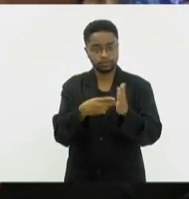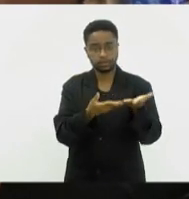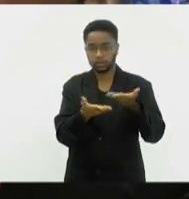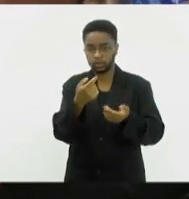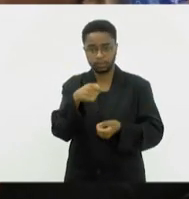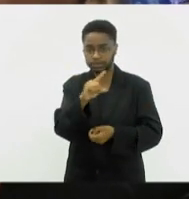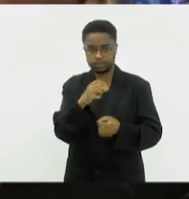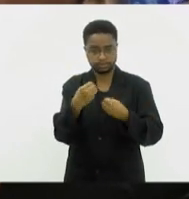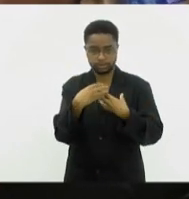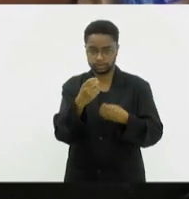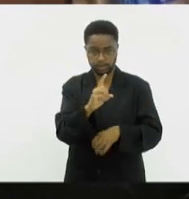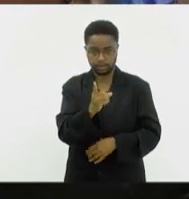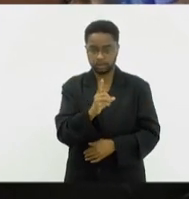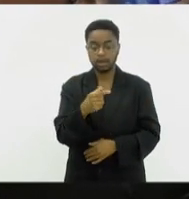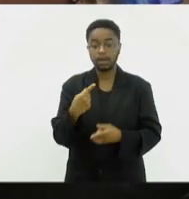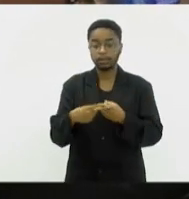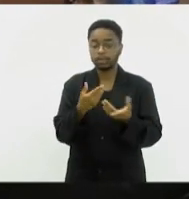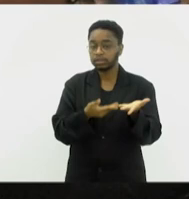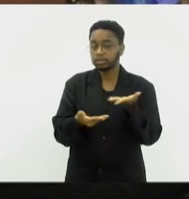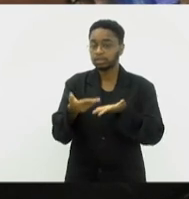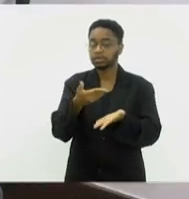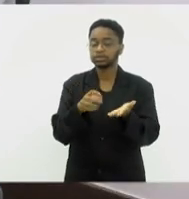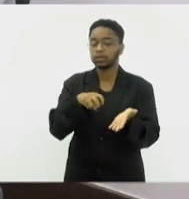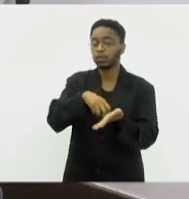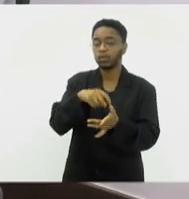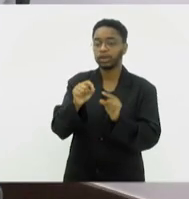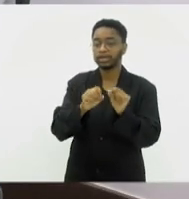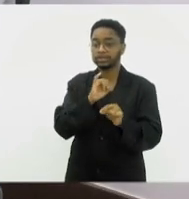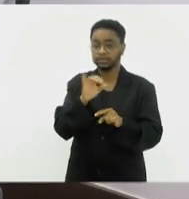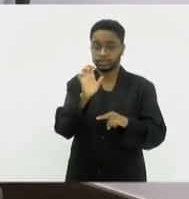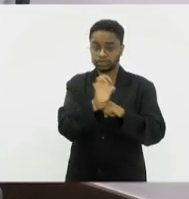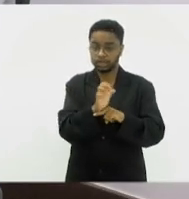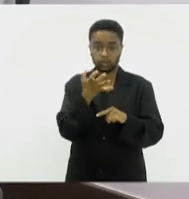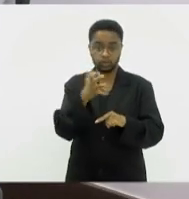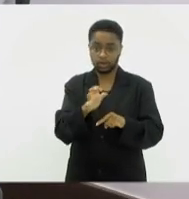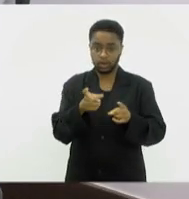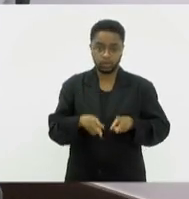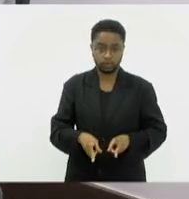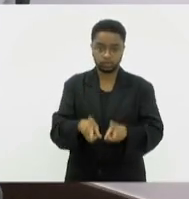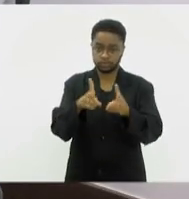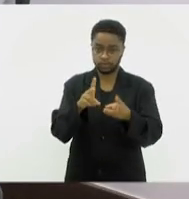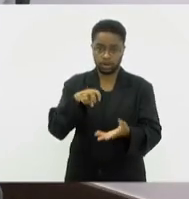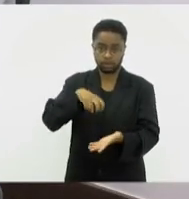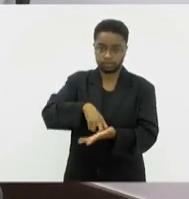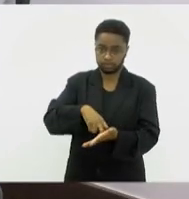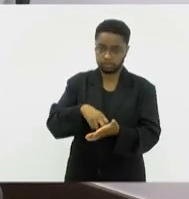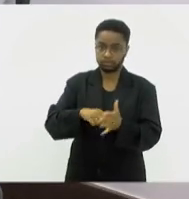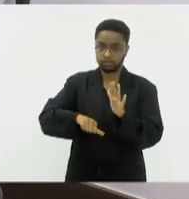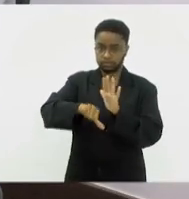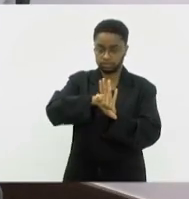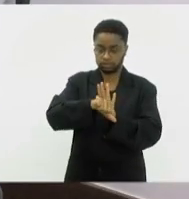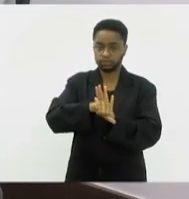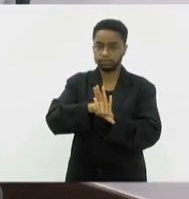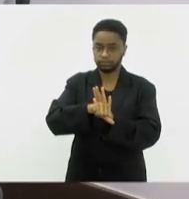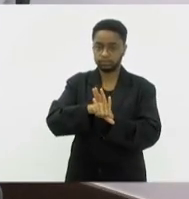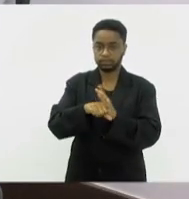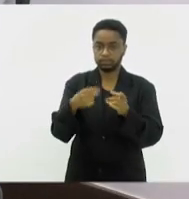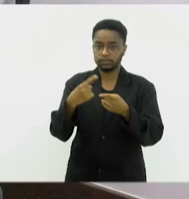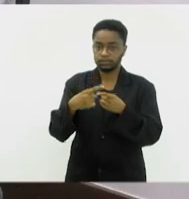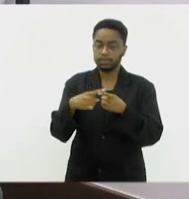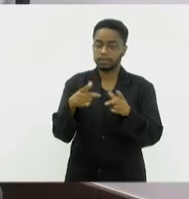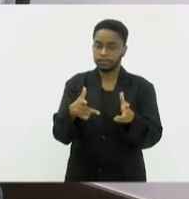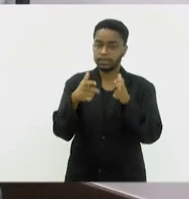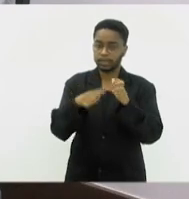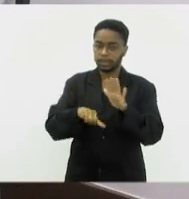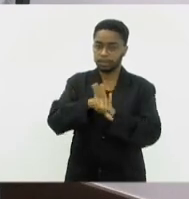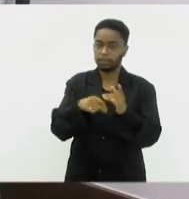do senhor. Não, claro que não, a transação penal é quando o Estado se abstém de prosseguir numa persecução criminal porque fez